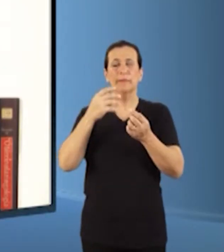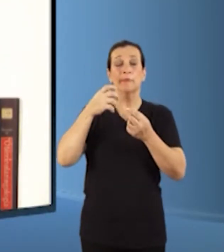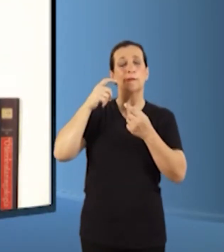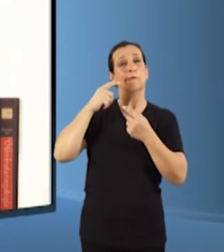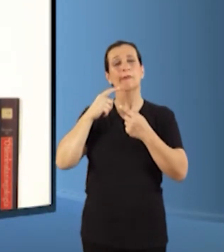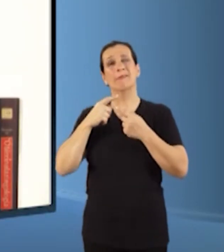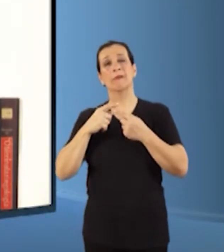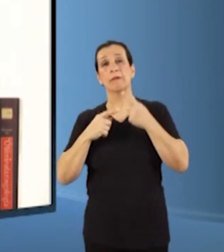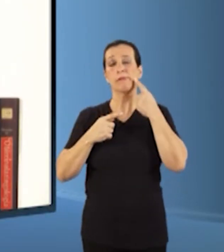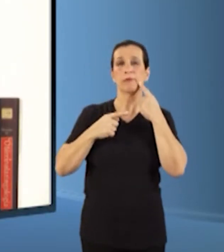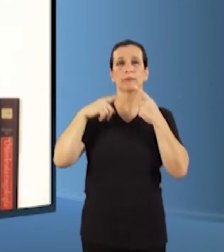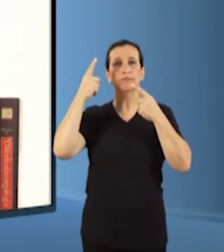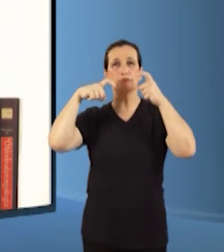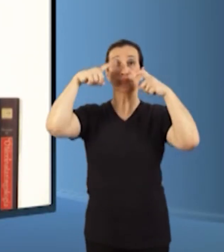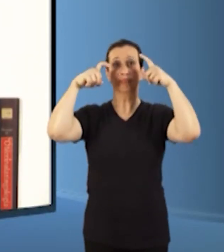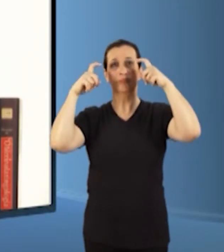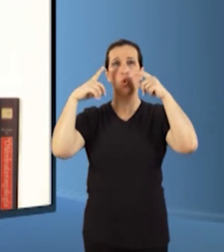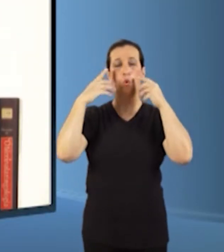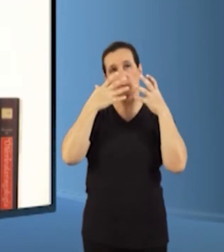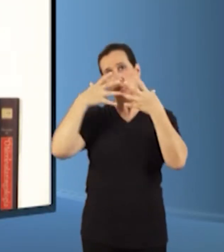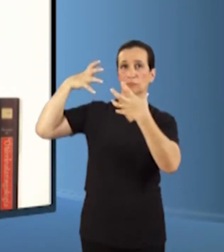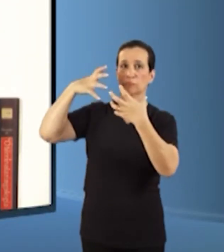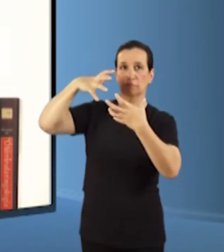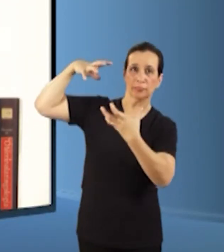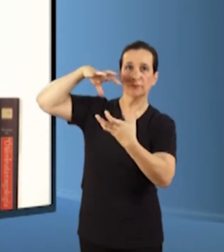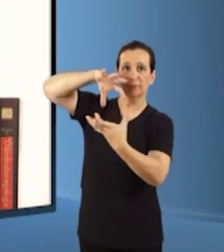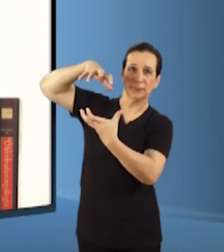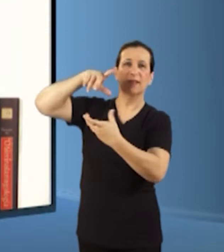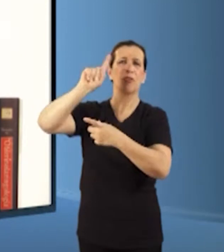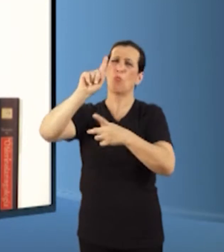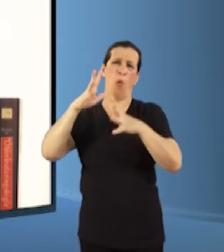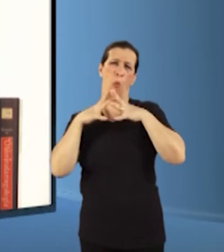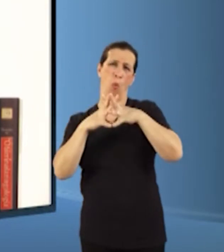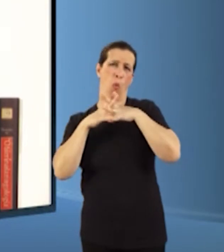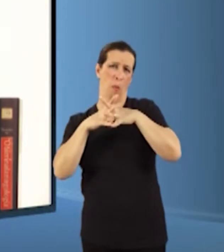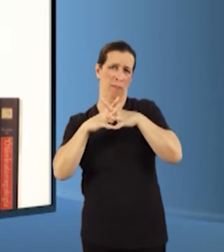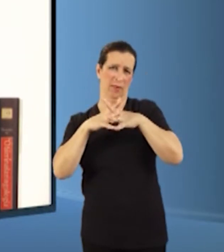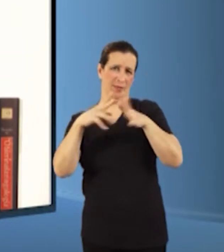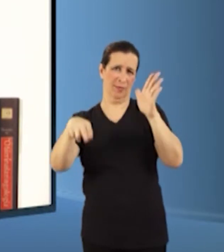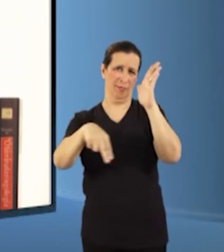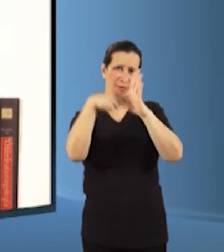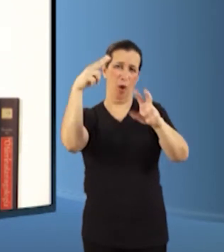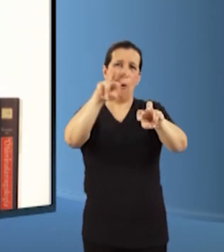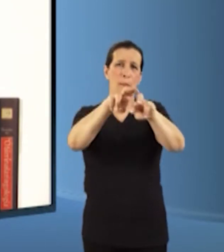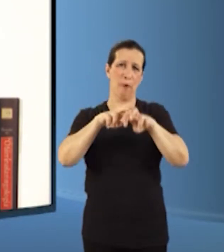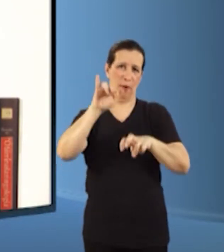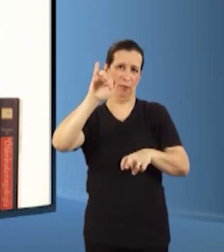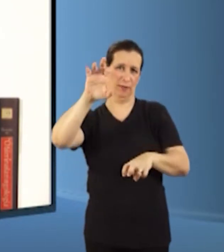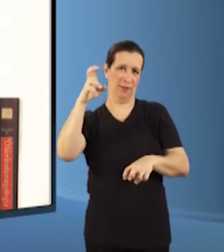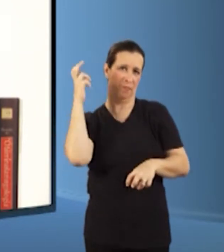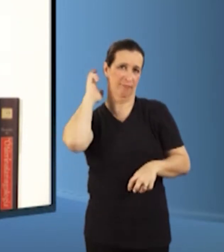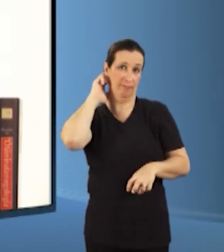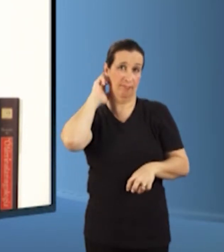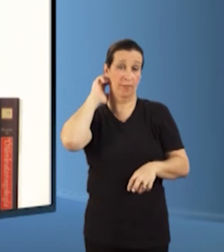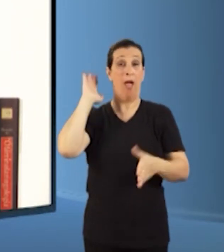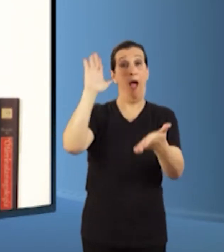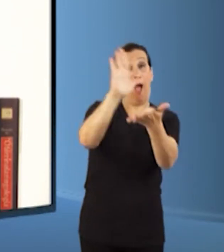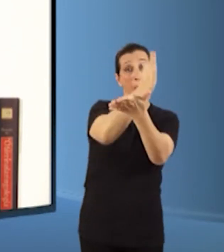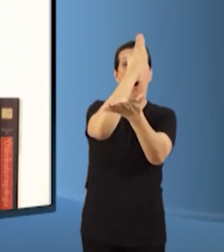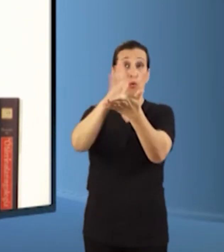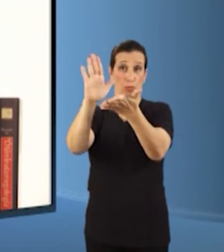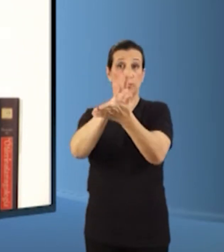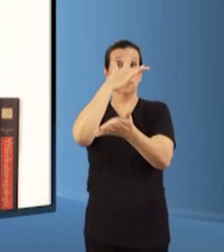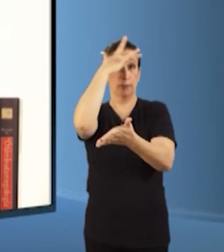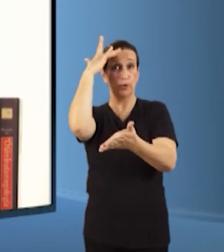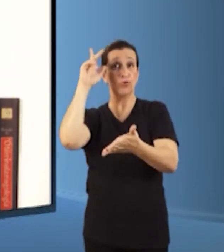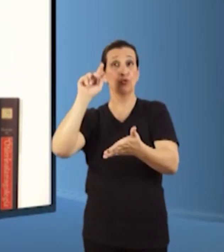Tiques nervosos, como ficar piscando os olhos ou virar a cabeça, não é uma complicação de uma cirurgia de implante coclear. Em